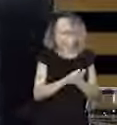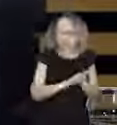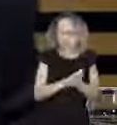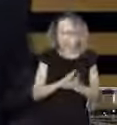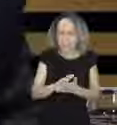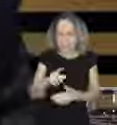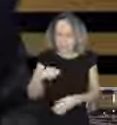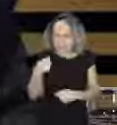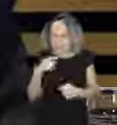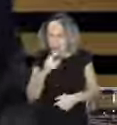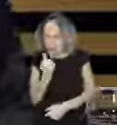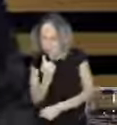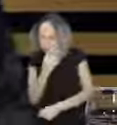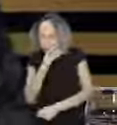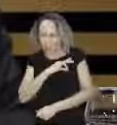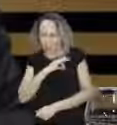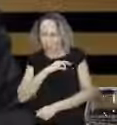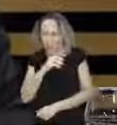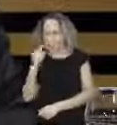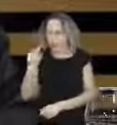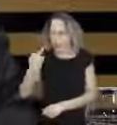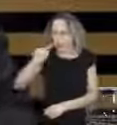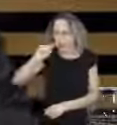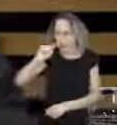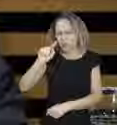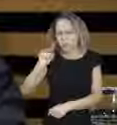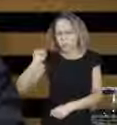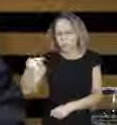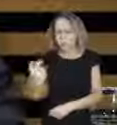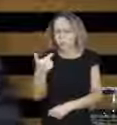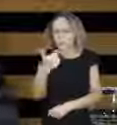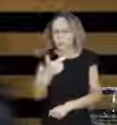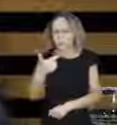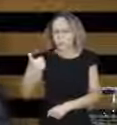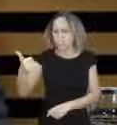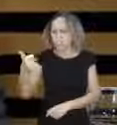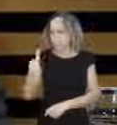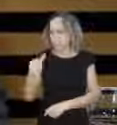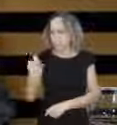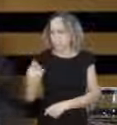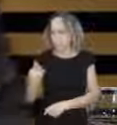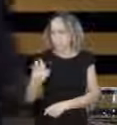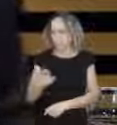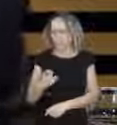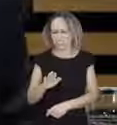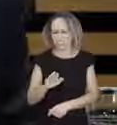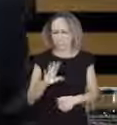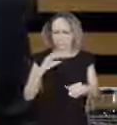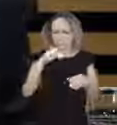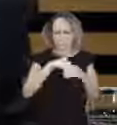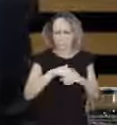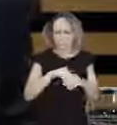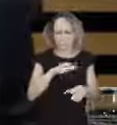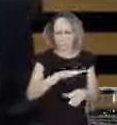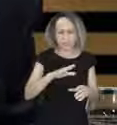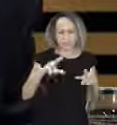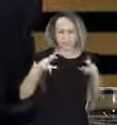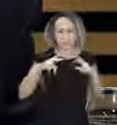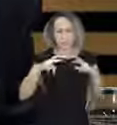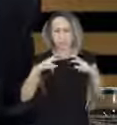R$ 1.212. E no setor público, aposentadorias de 30, 35, 40 mil